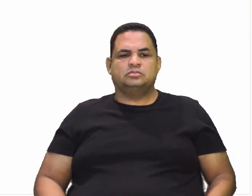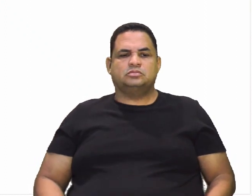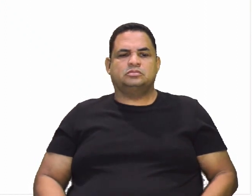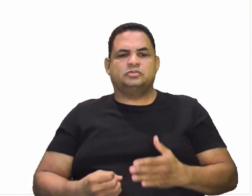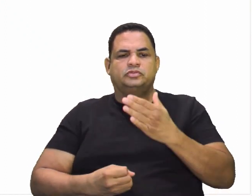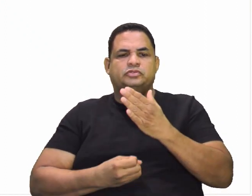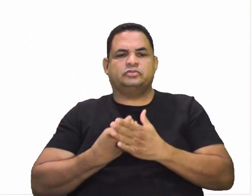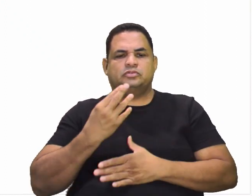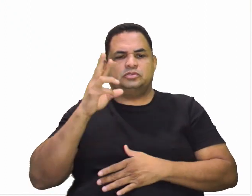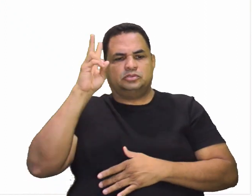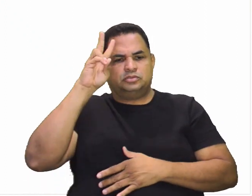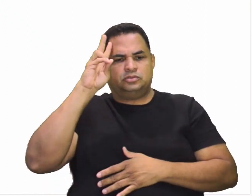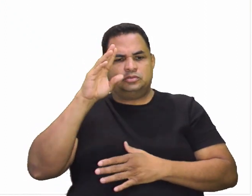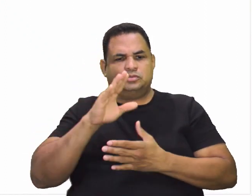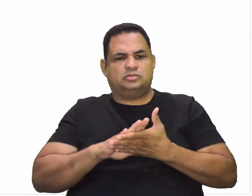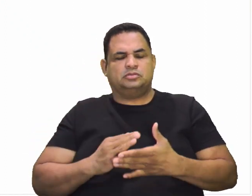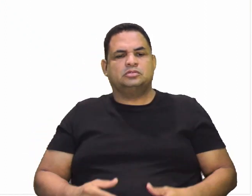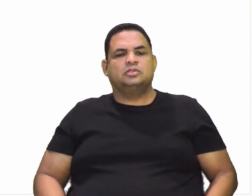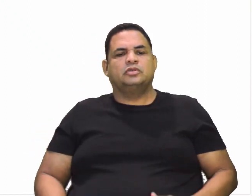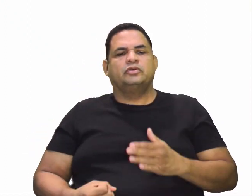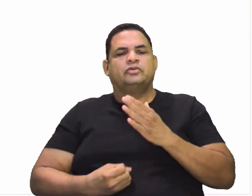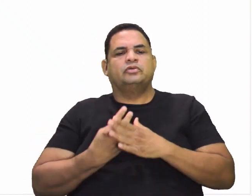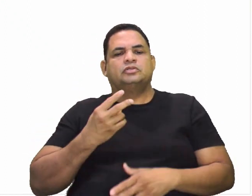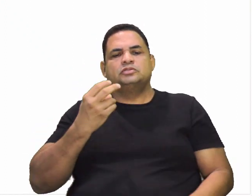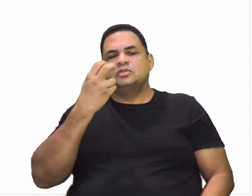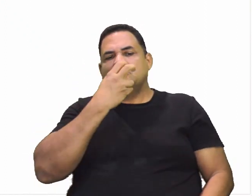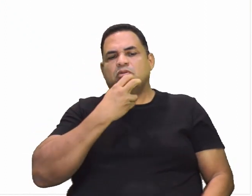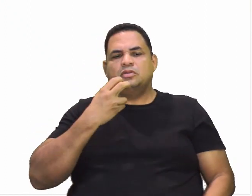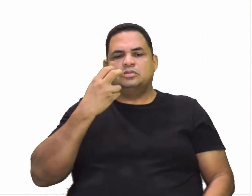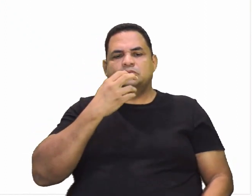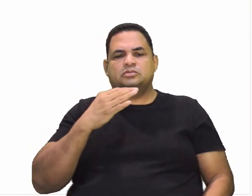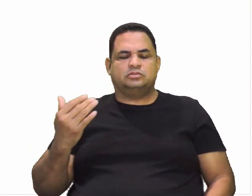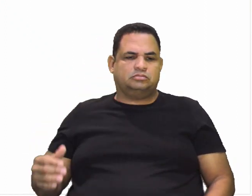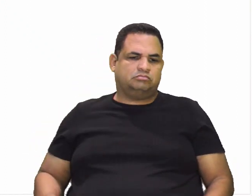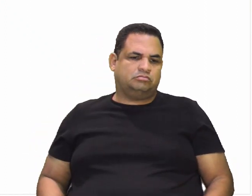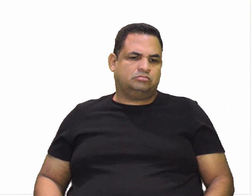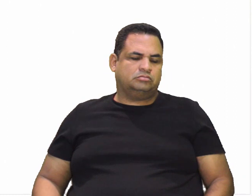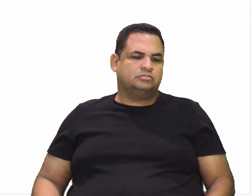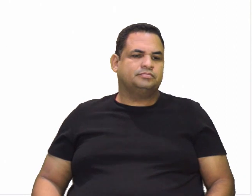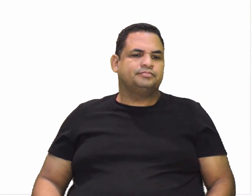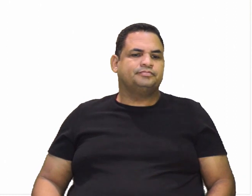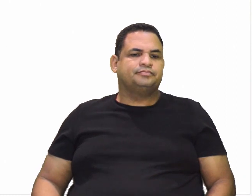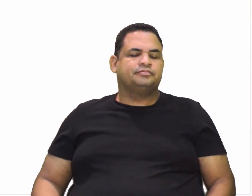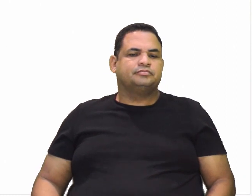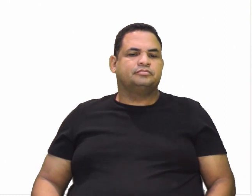fontes históricas, das fontes orais,